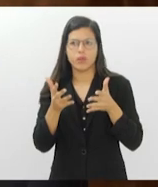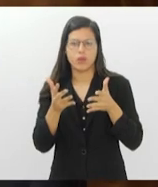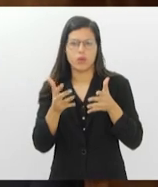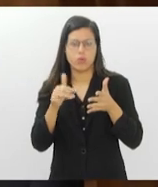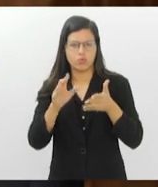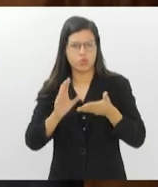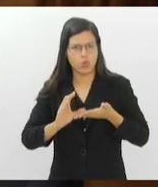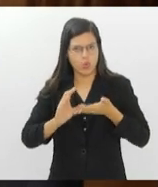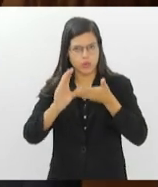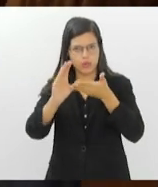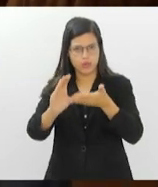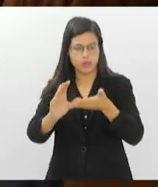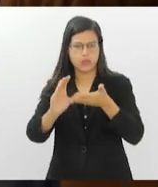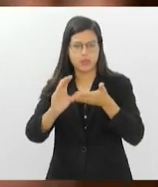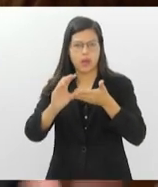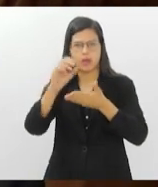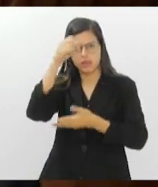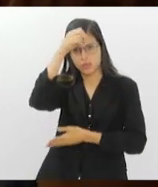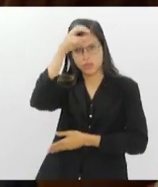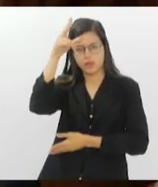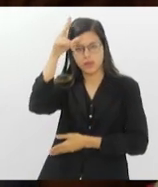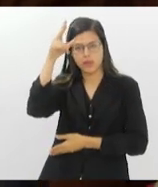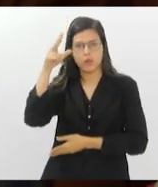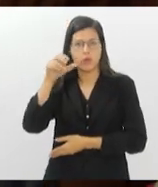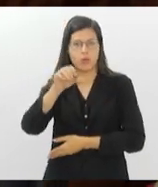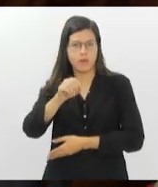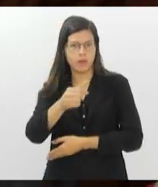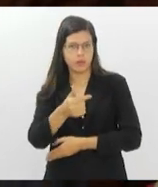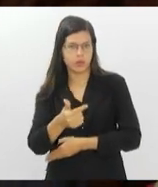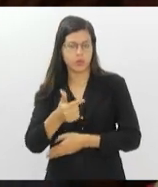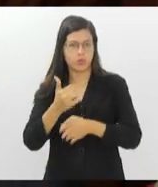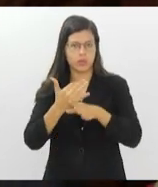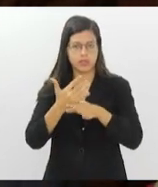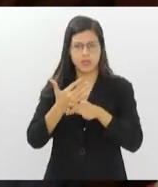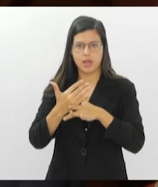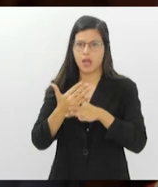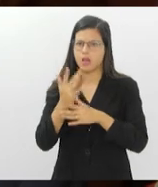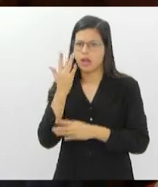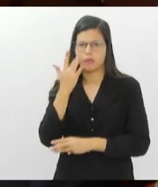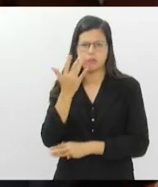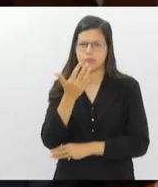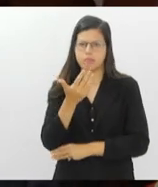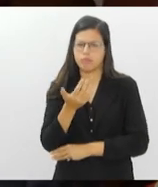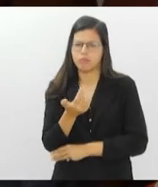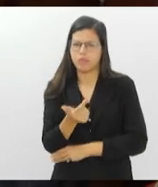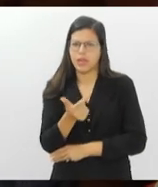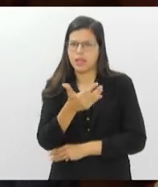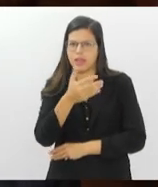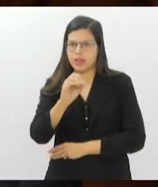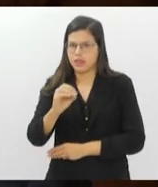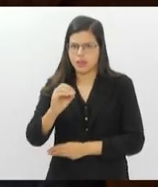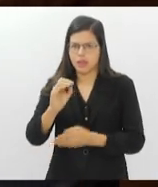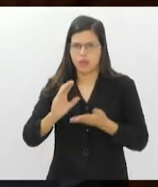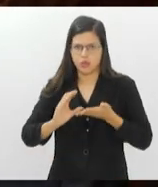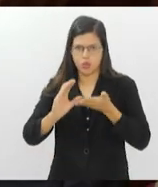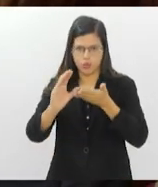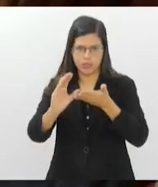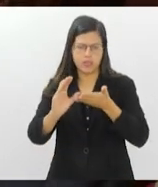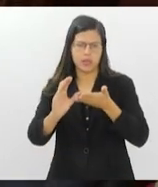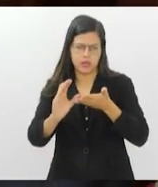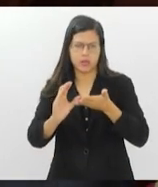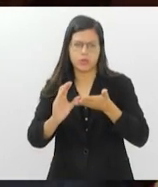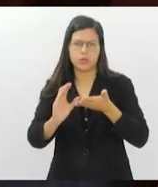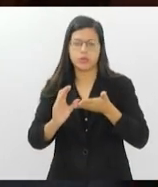conselhos municipais, que dos 92 municípios, eu acho que nem 10 têm os seus conselhos municipais funcionando. E aí,